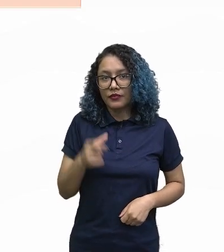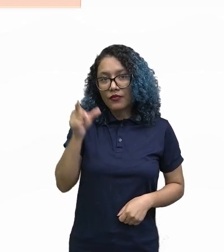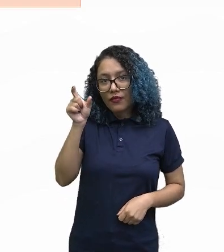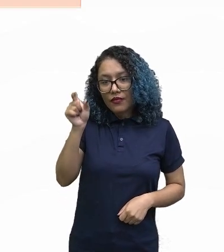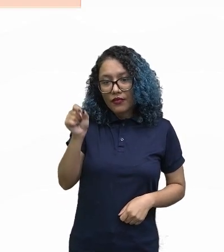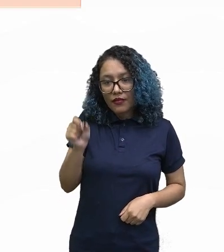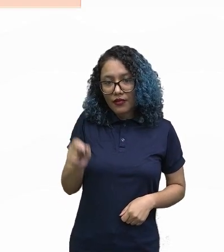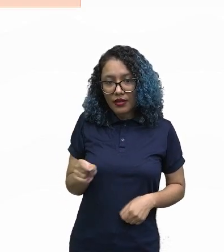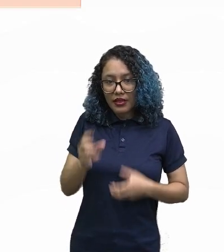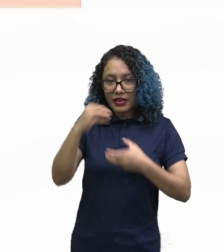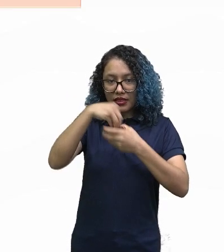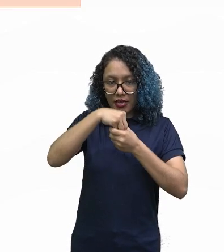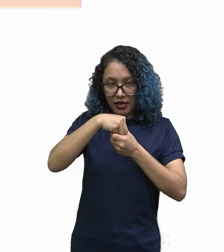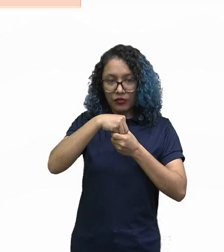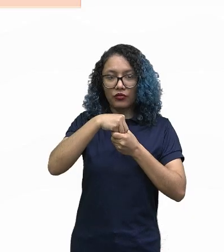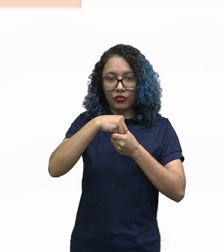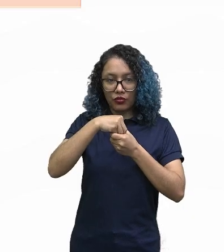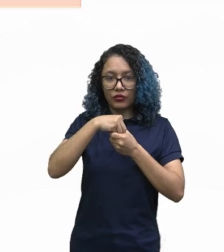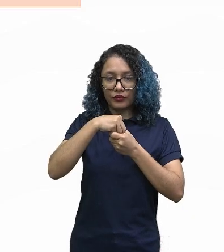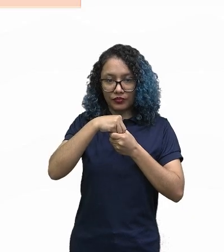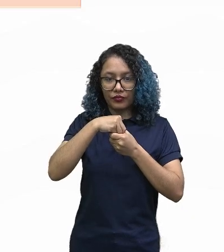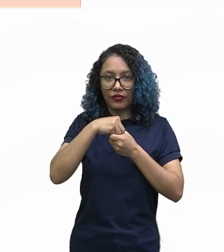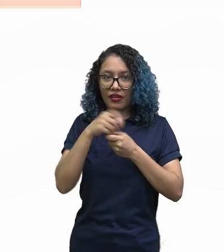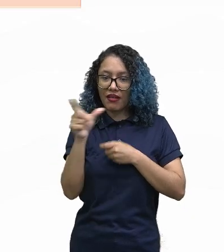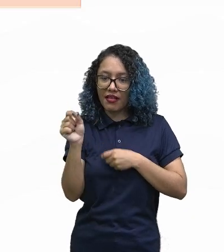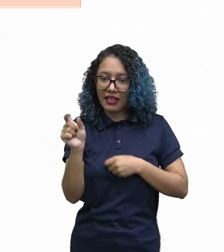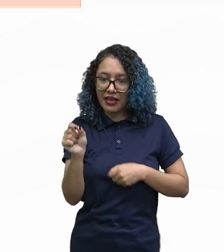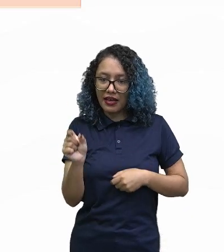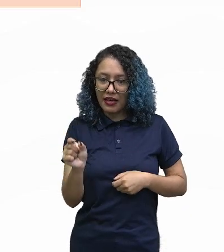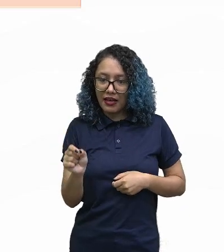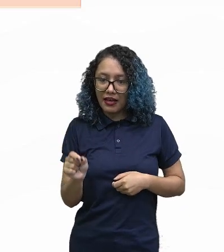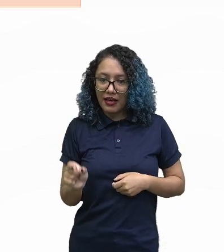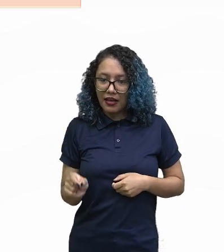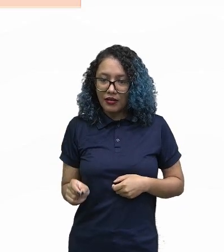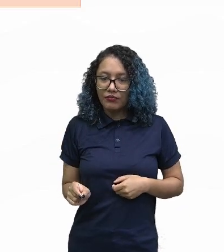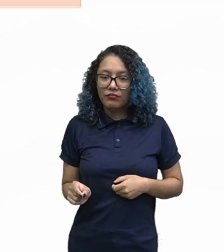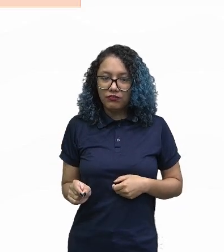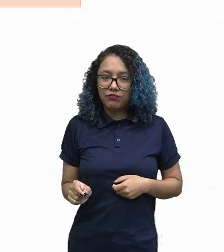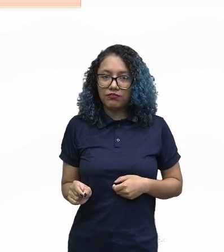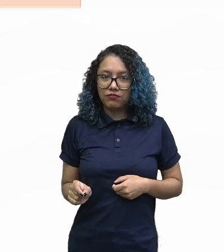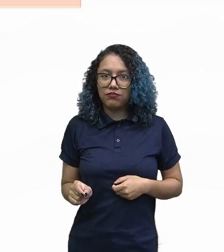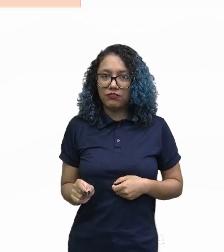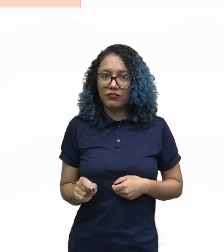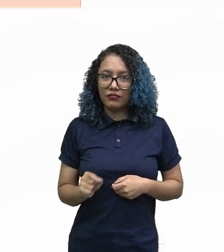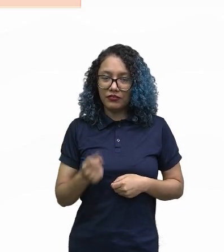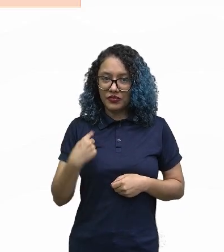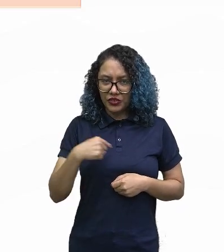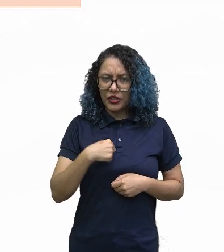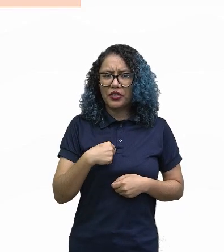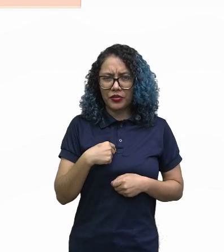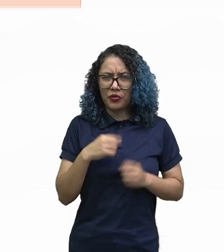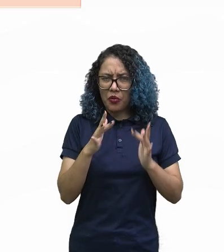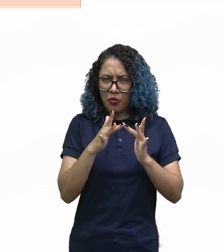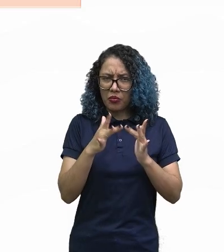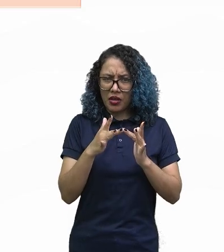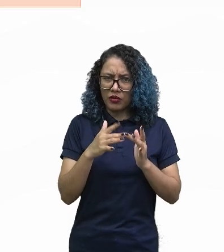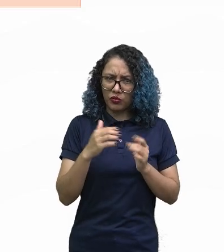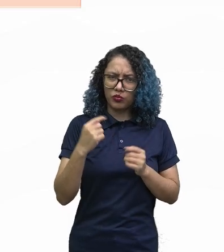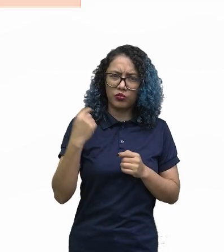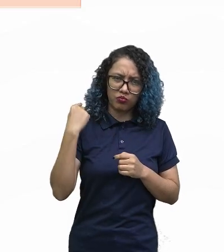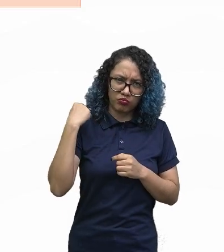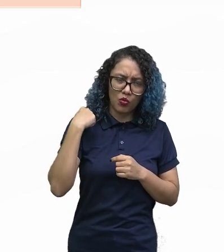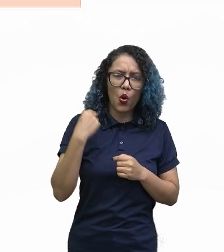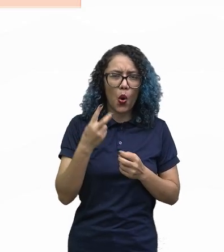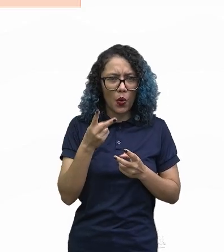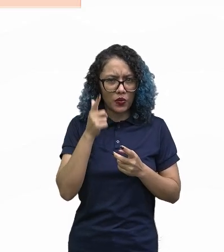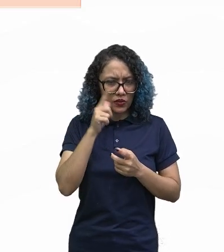ela fica dentro do canal vertebral, aquelas vértebras que a gente consegue até tocar, né, nas nossas costas. Né? Então,